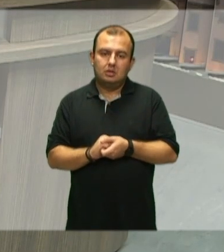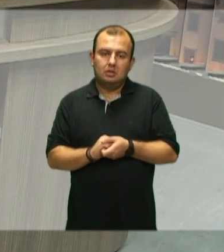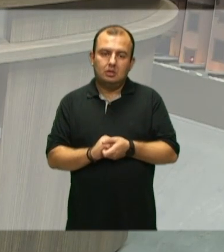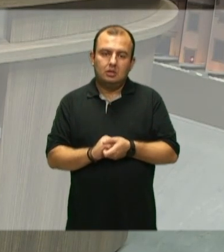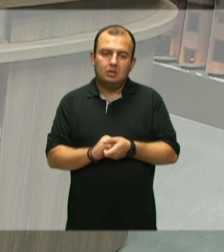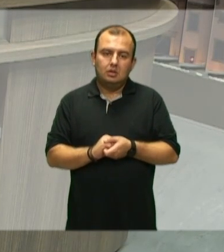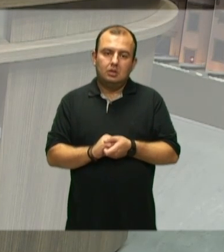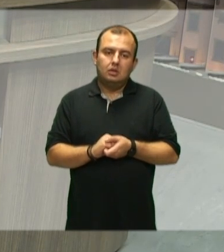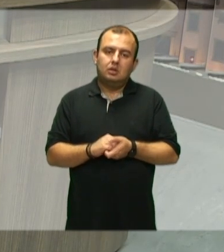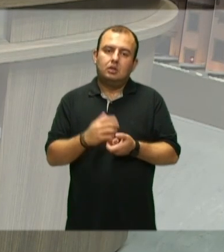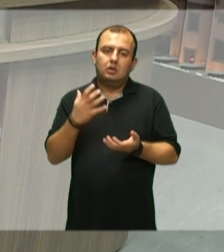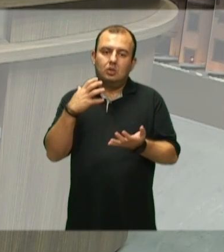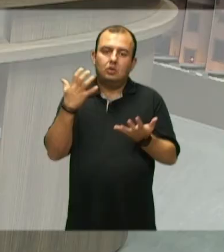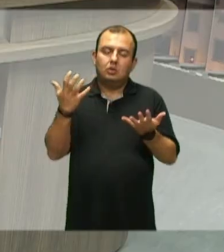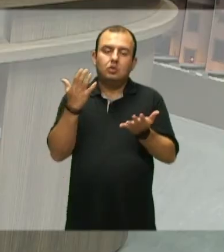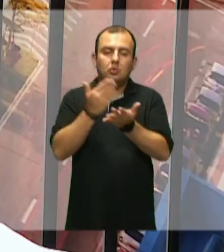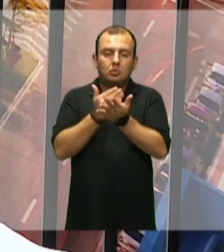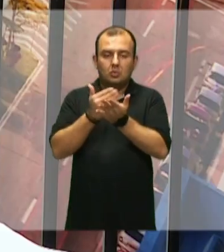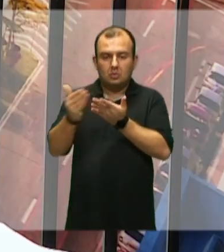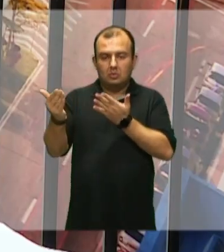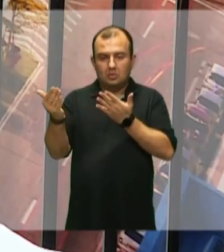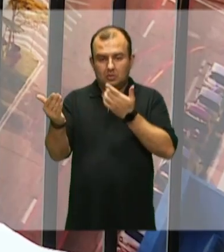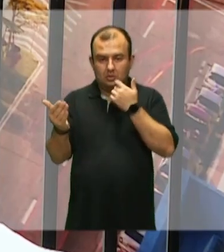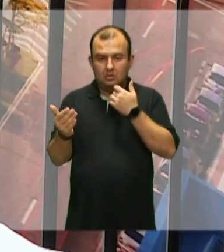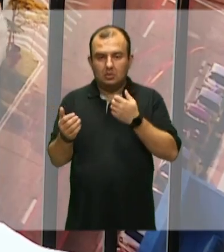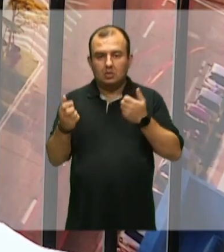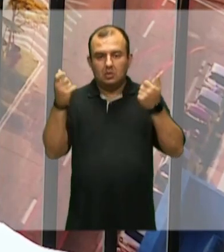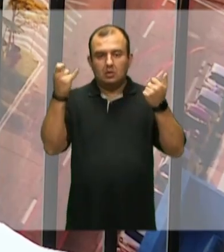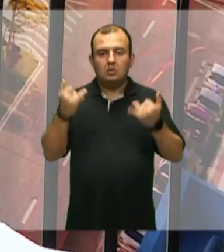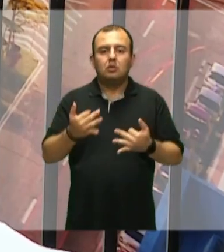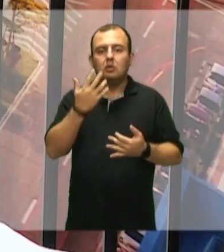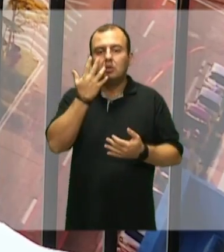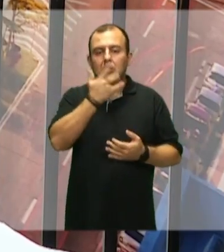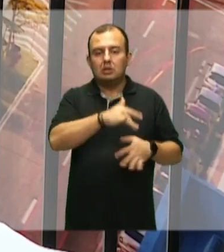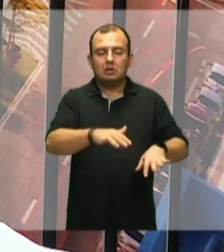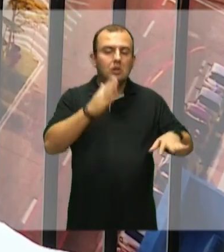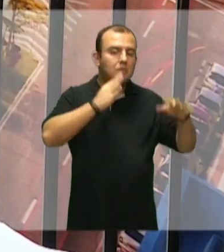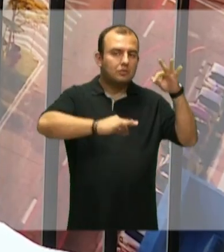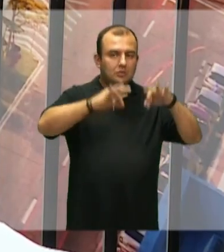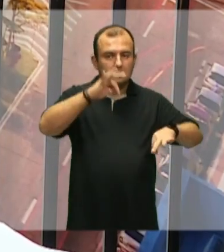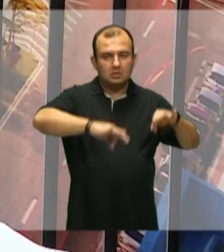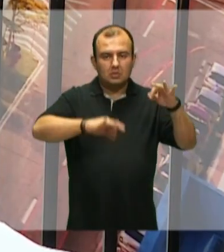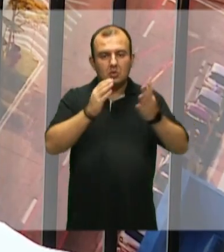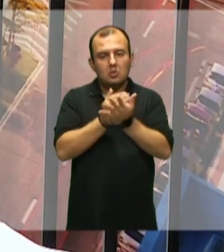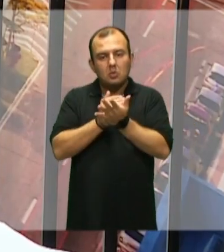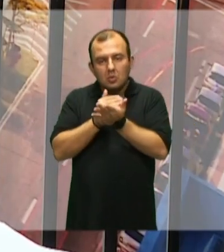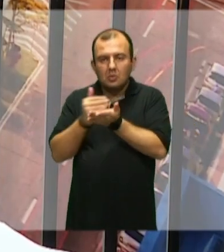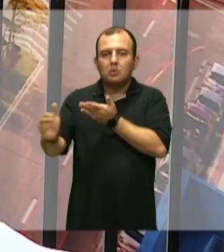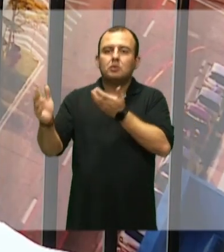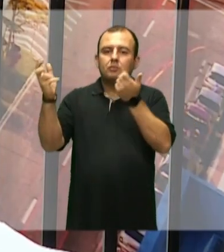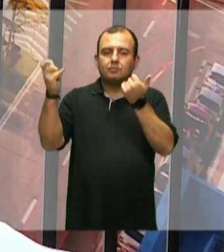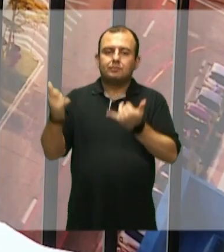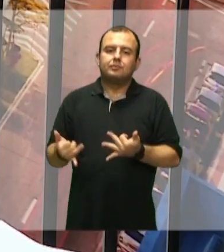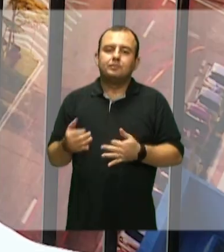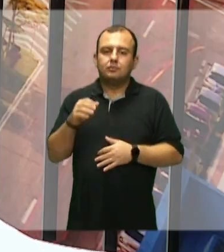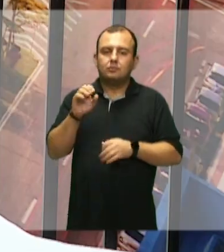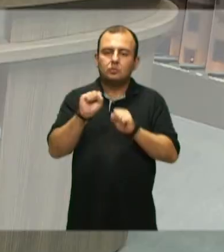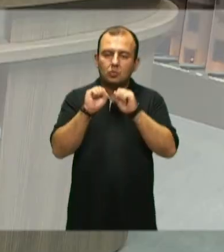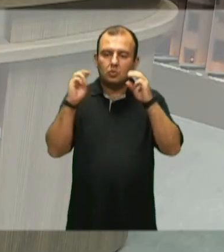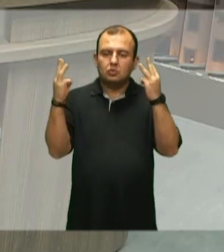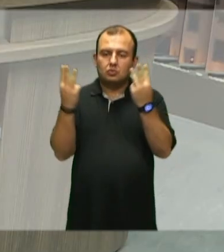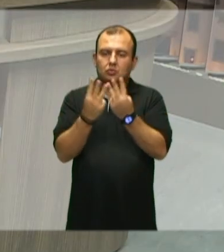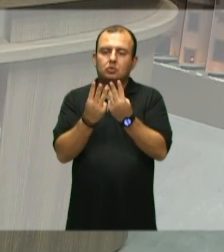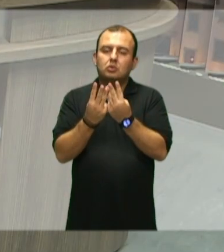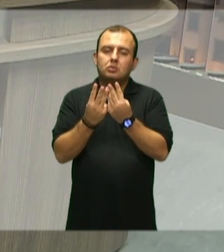eu quero começar, parece que a gente vai começar falando de teatro infantil, mas vamos começar falando do workshop. Eu adorei